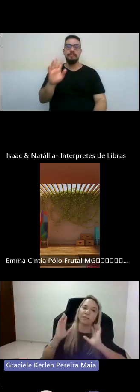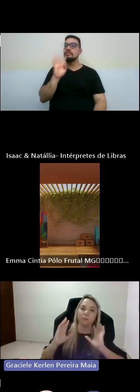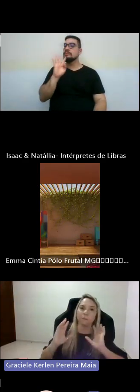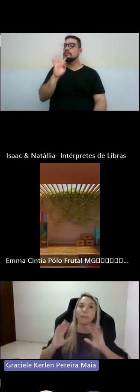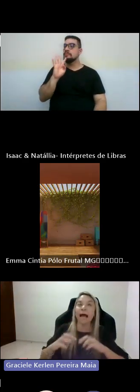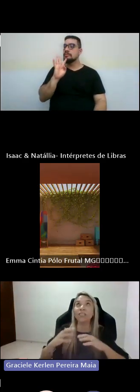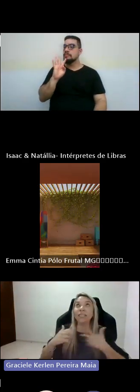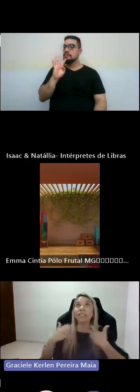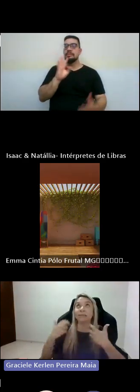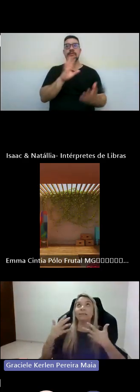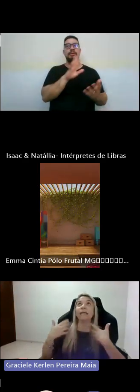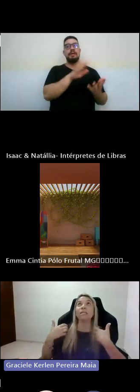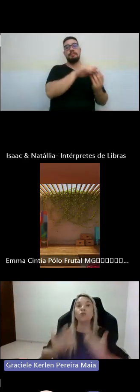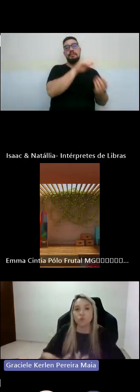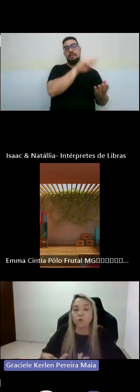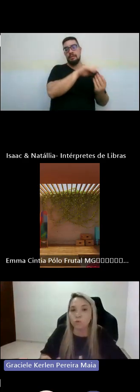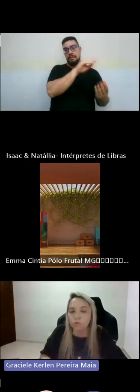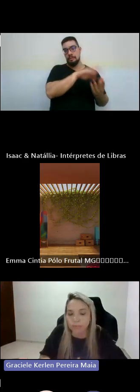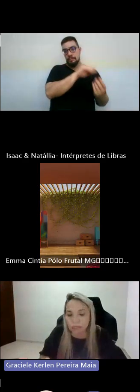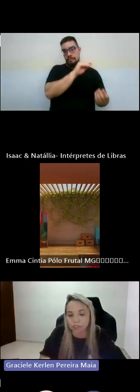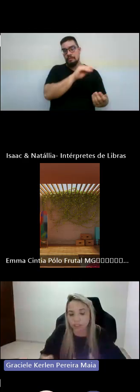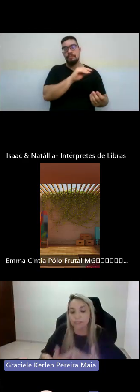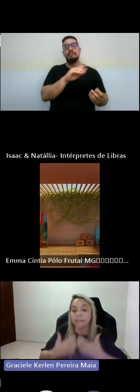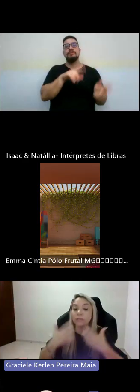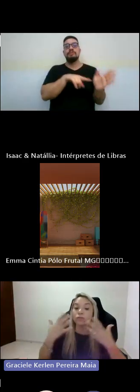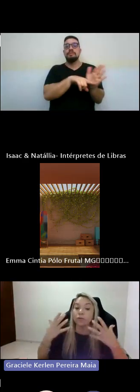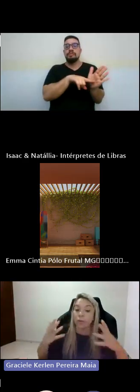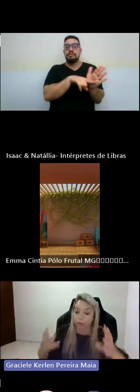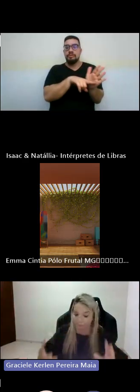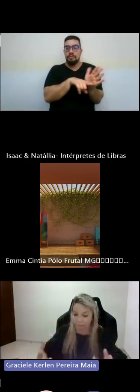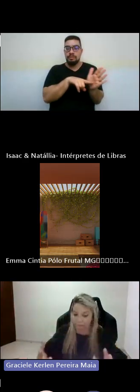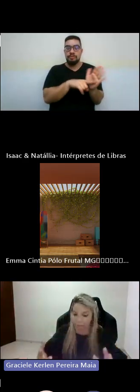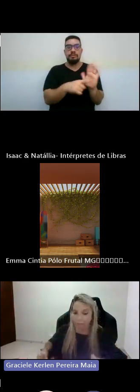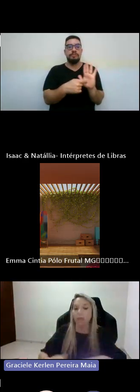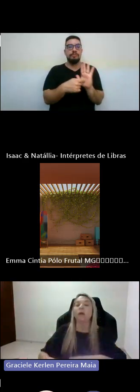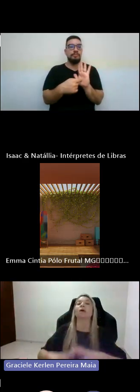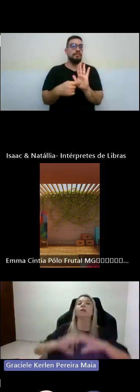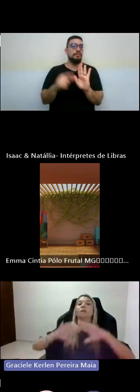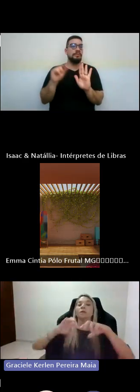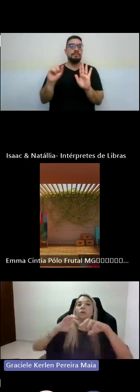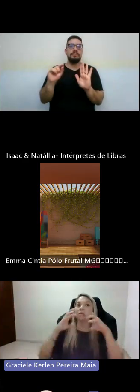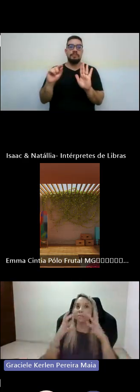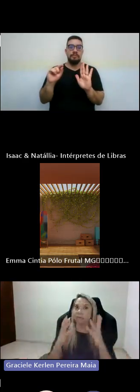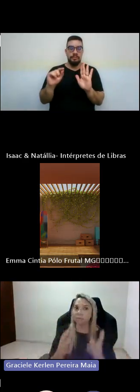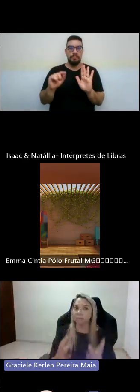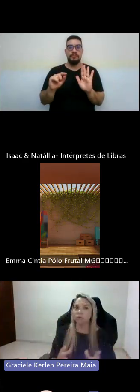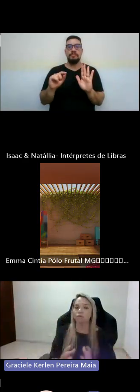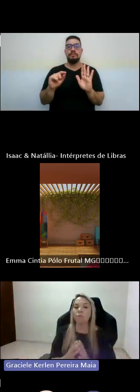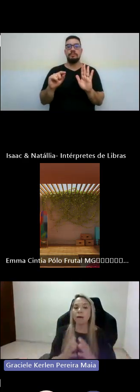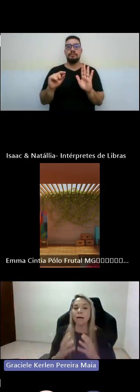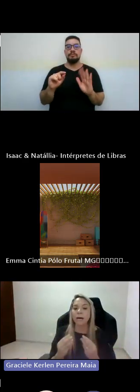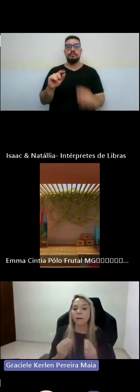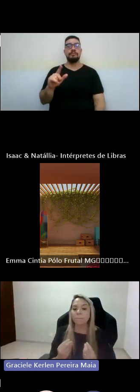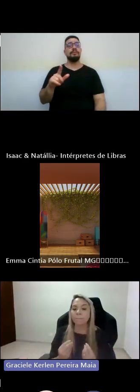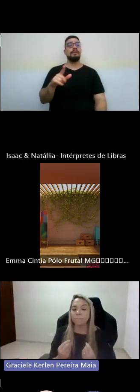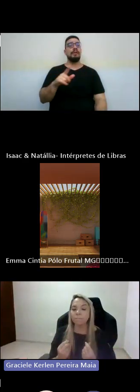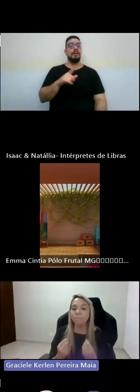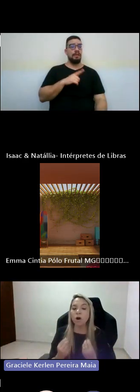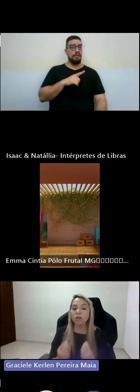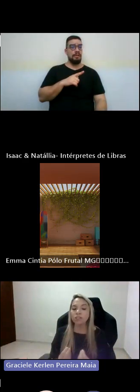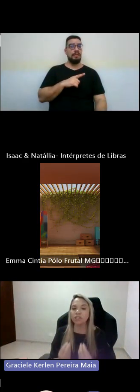Ou seja, a gente tem estudos, tá, gente, dizendo que nós temos